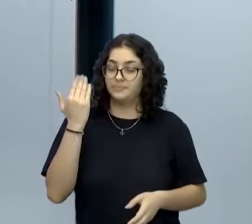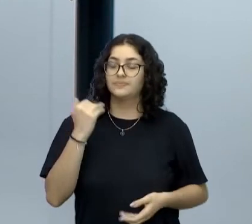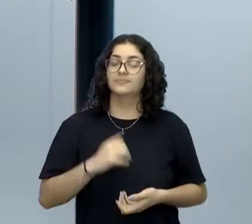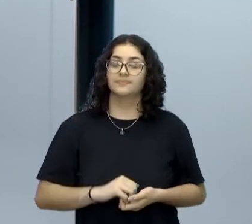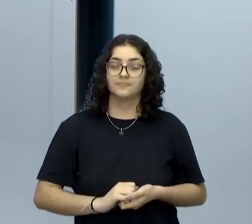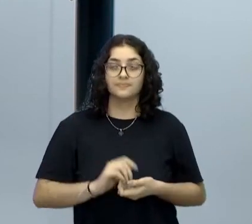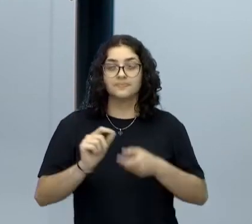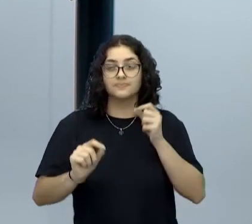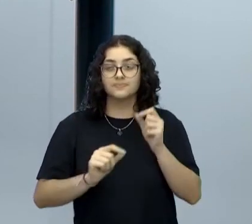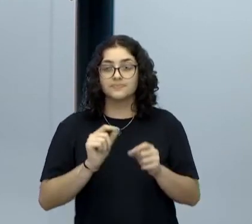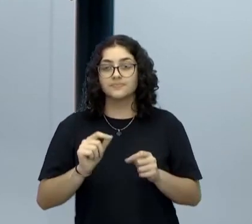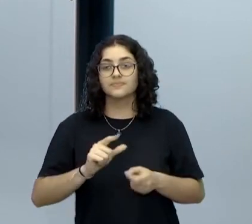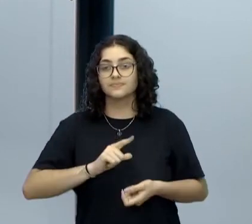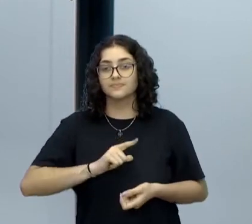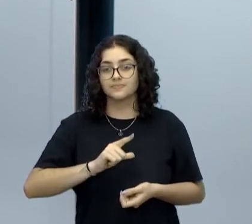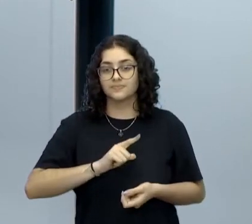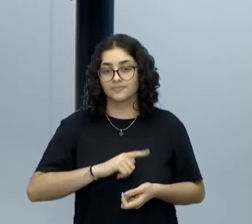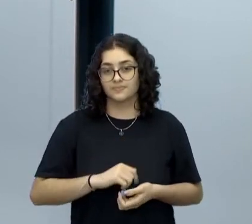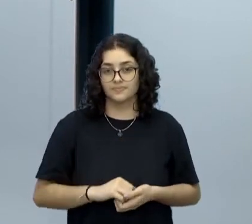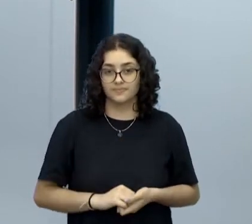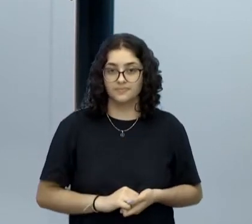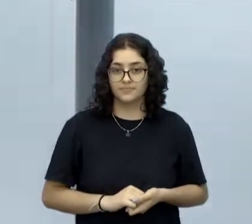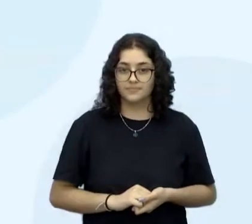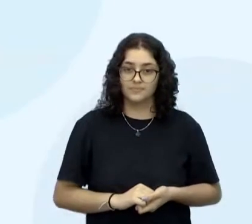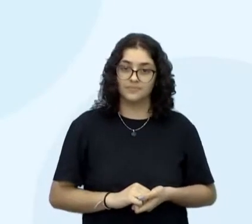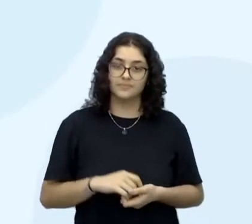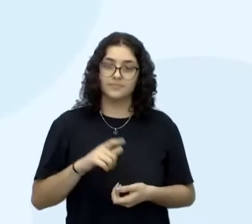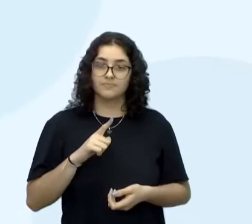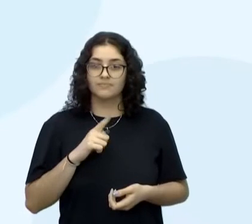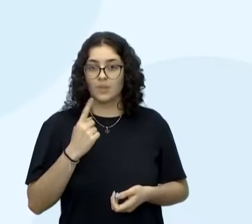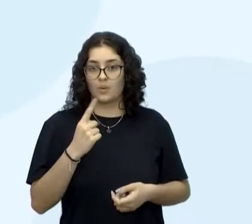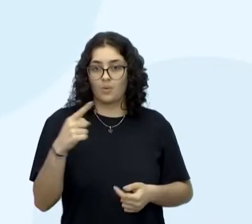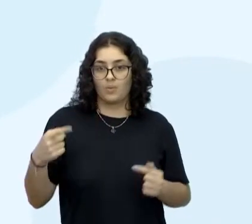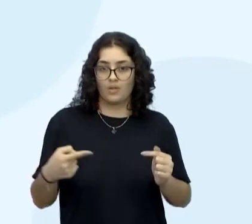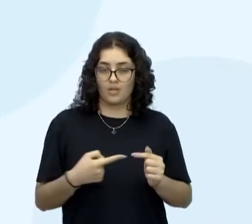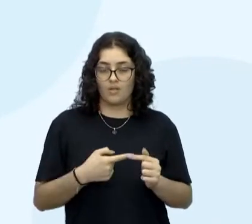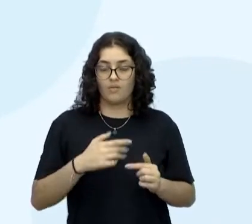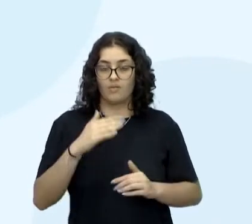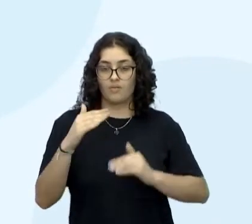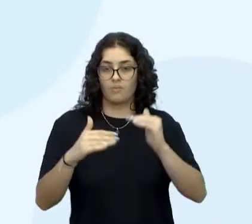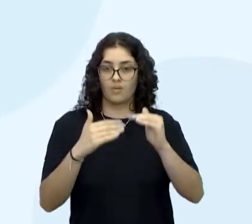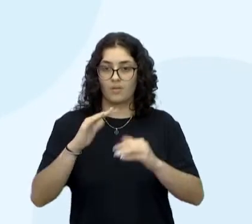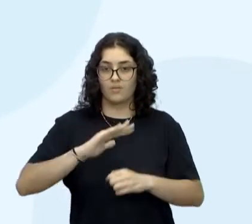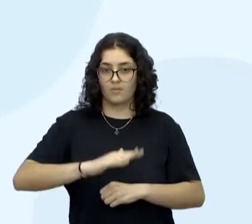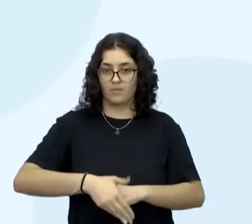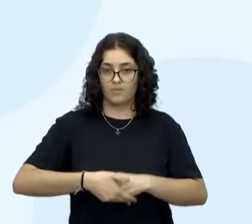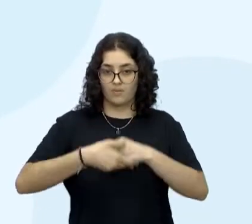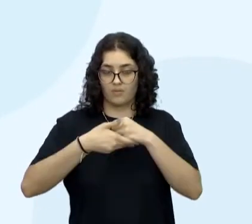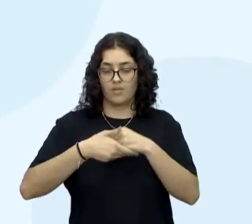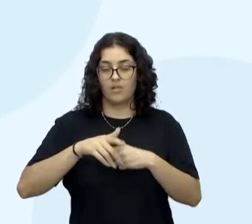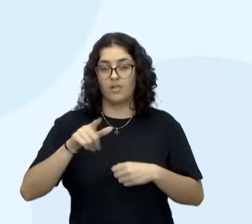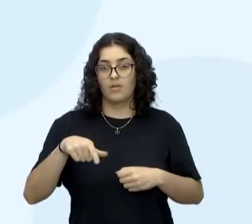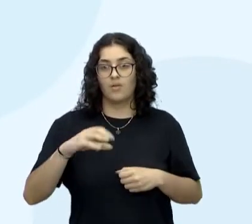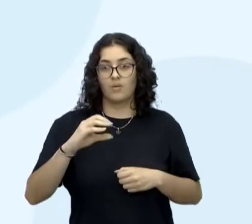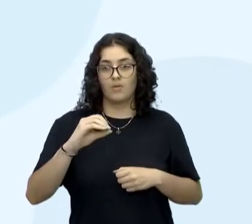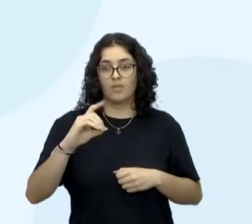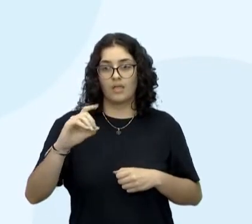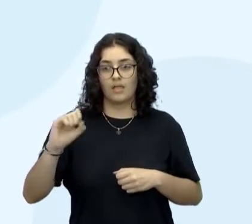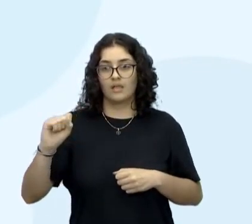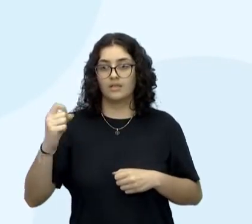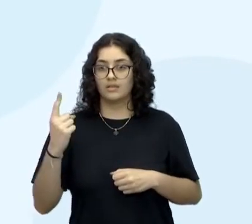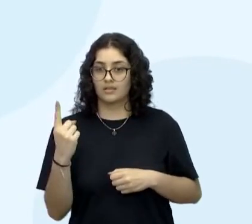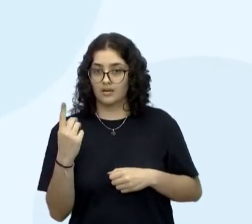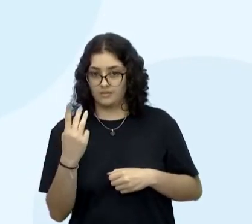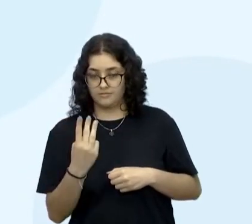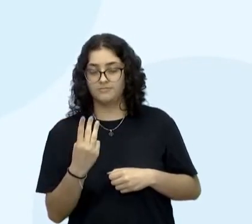e aí o que a gente tem? A gente tem um objetivo do desenvolvimento sustentável, que é o ODS 13, que